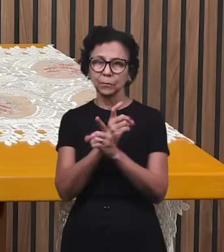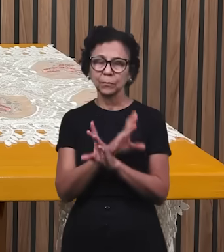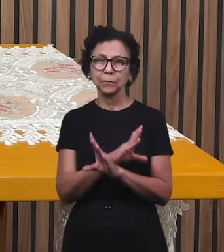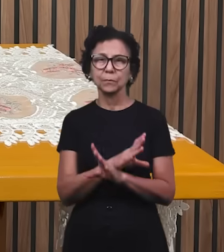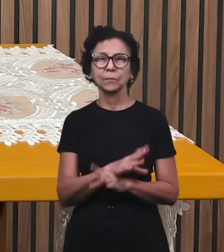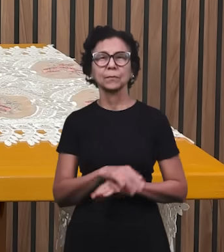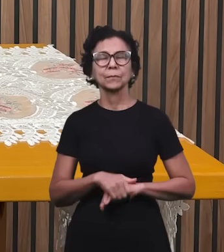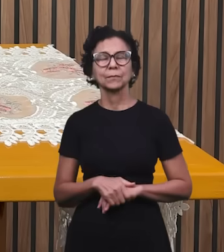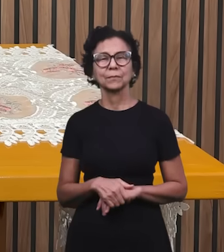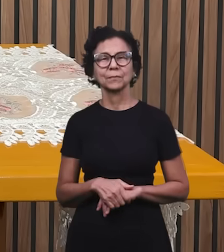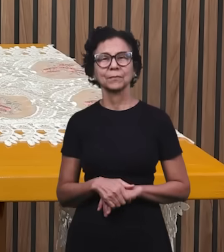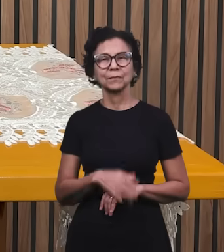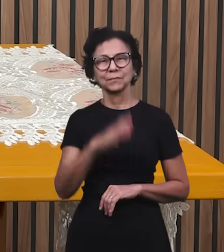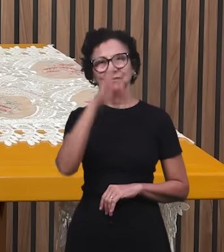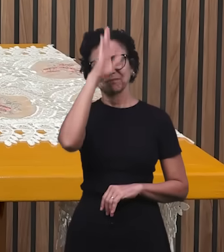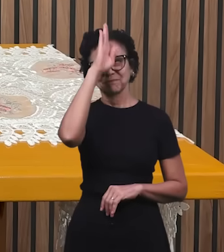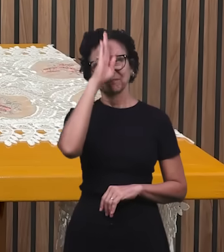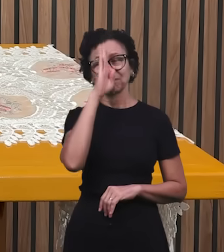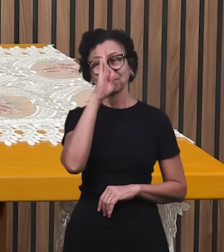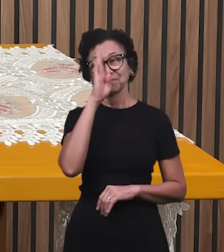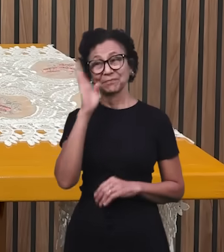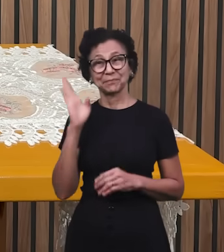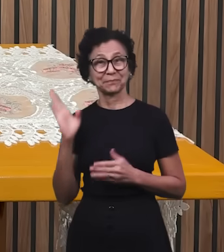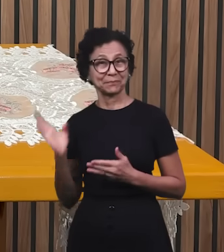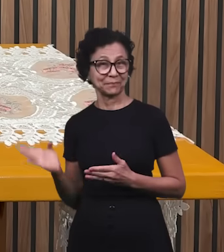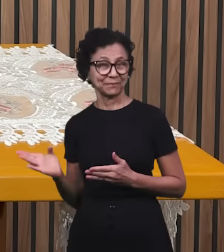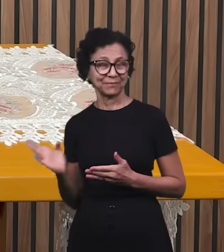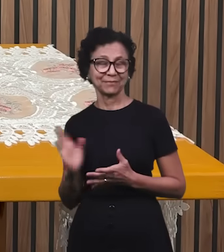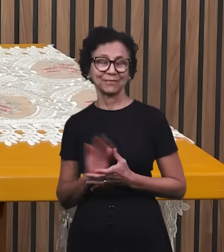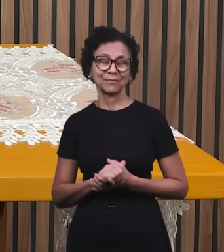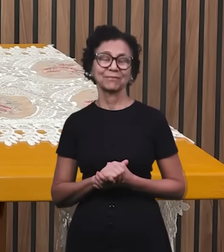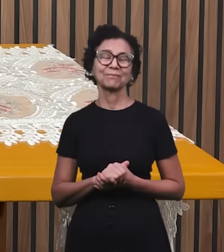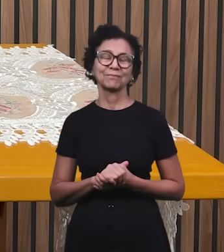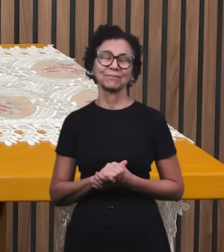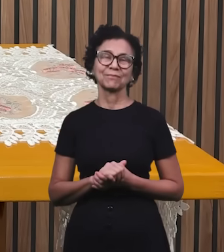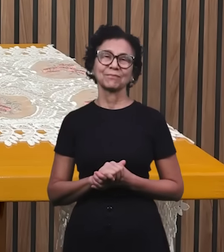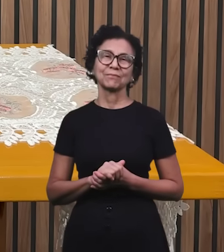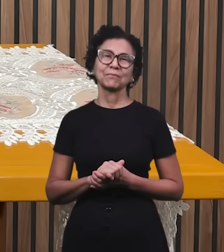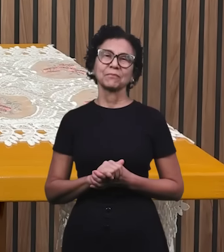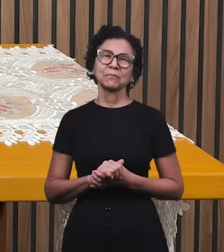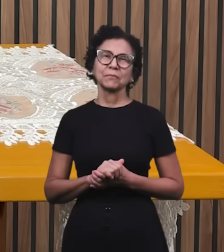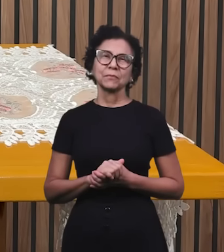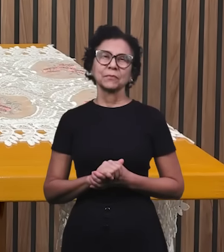doutrinas, ligue, o atendimento é gratuito e você vai estar